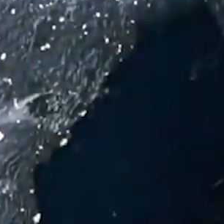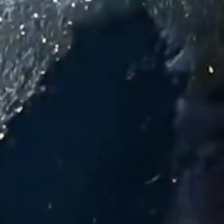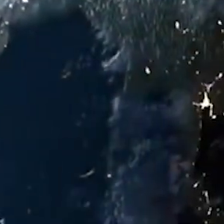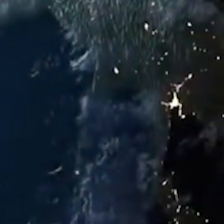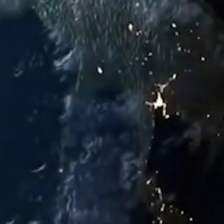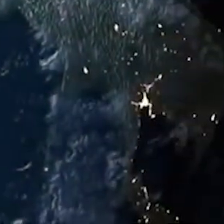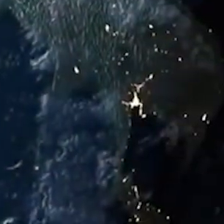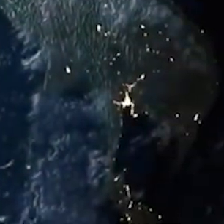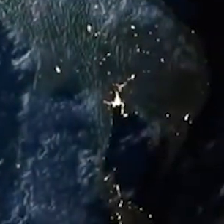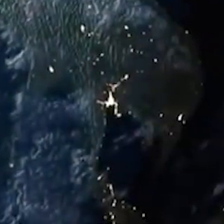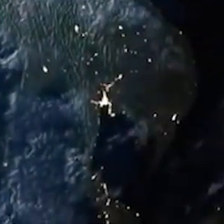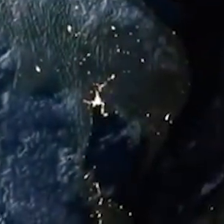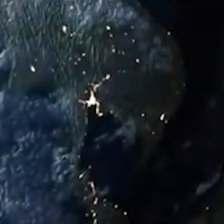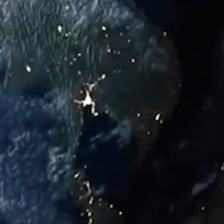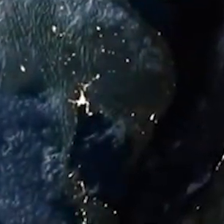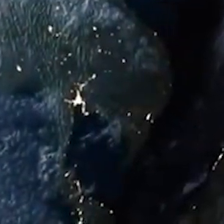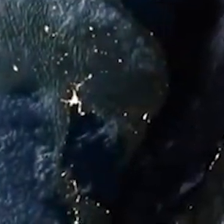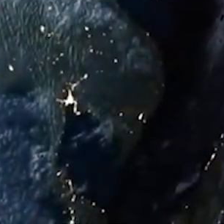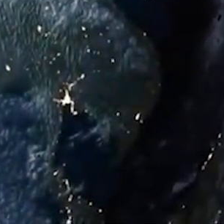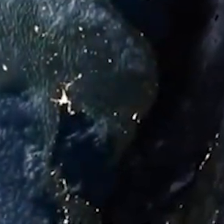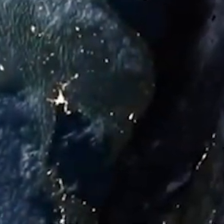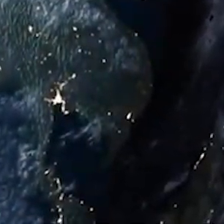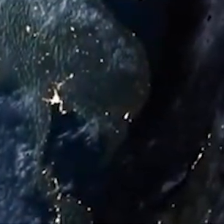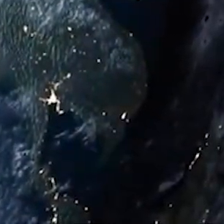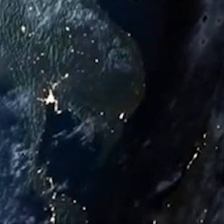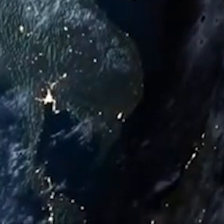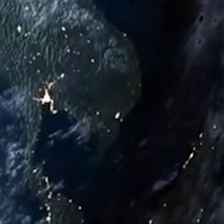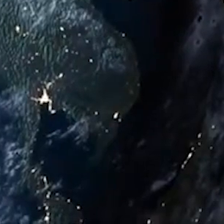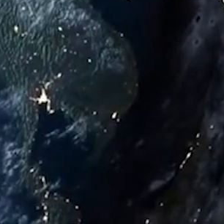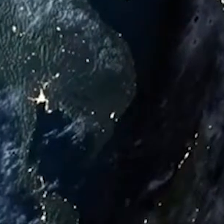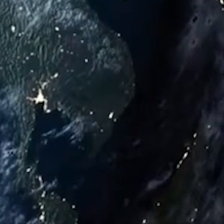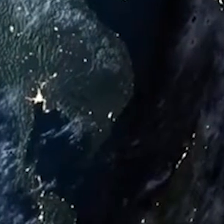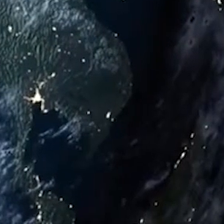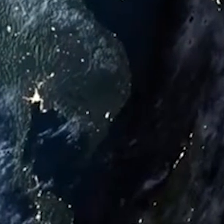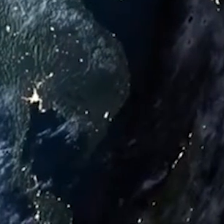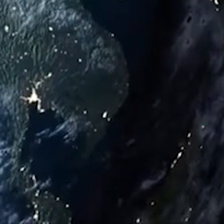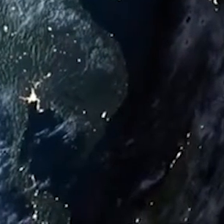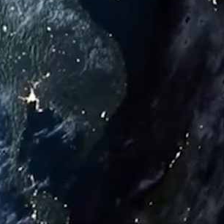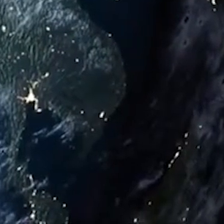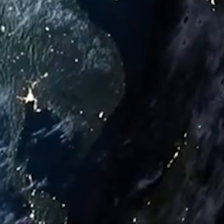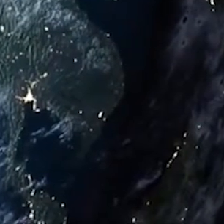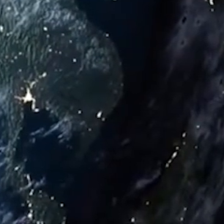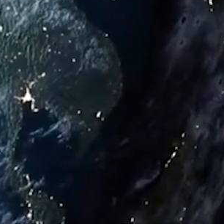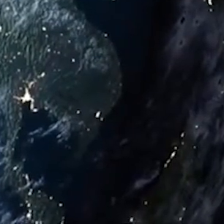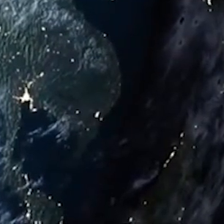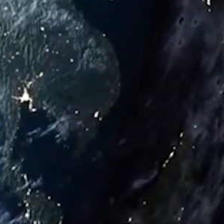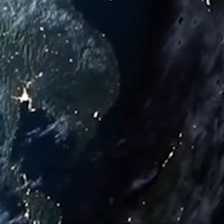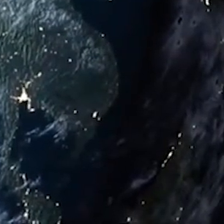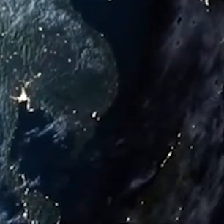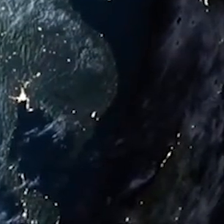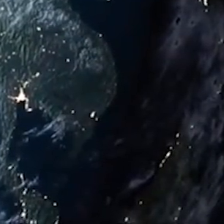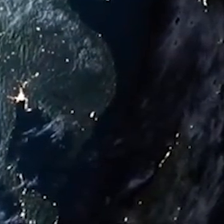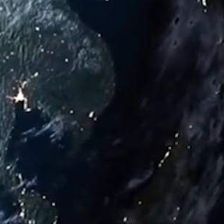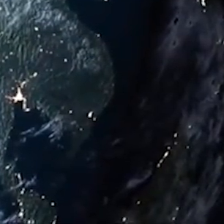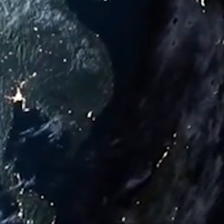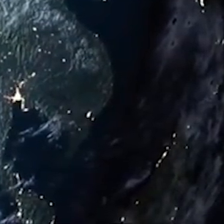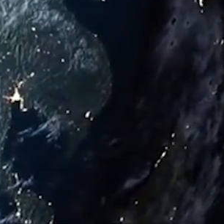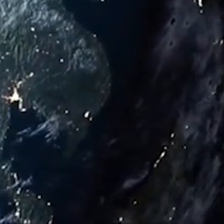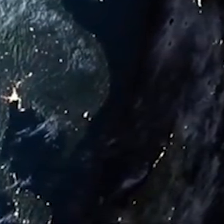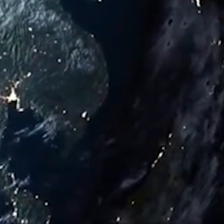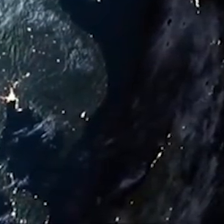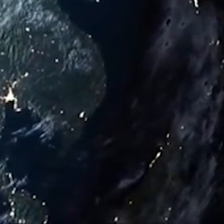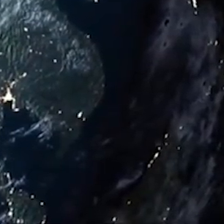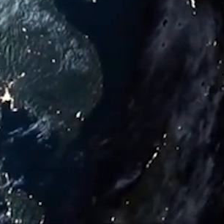planeta vivem um momento de unidade e comunhão, como viveram os hebreus na saída do Egito e os discípulos com o